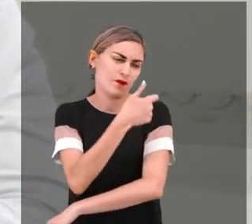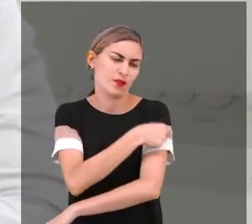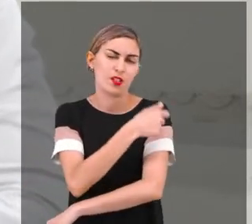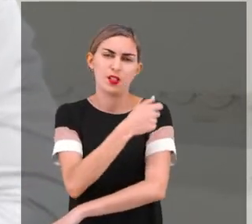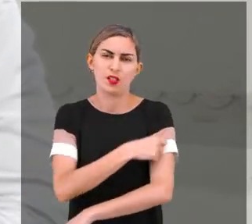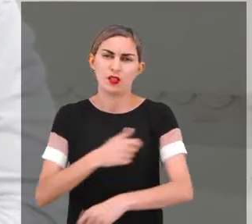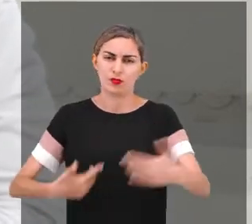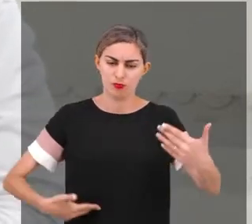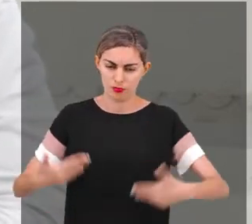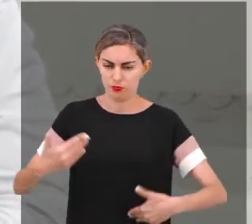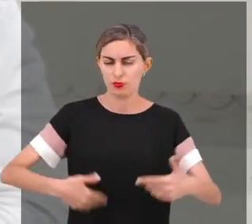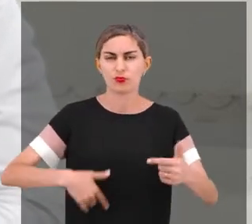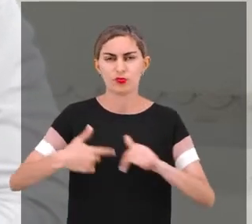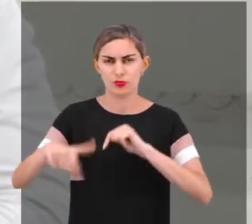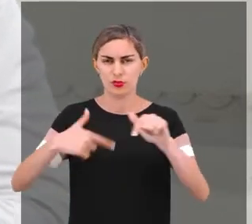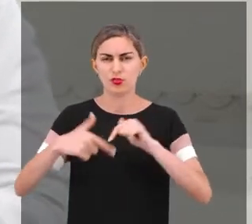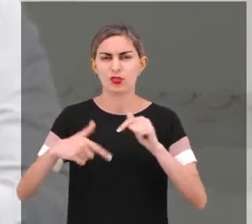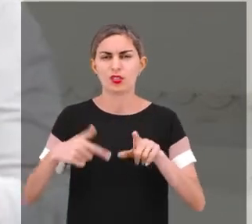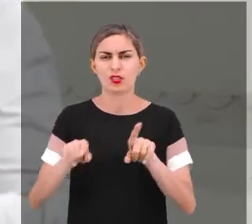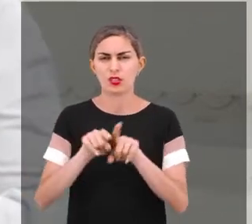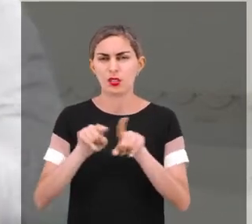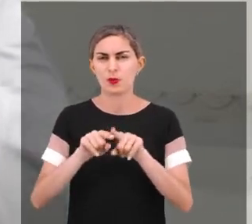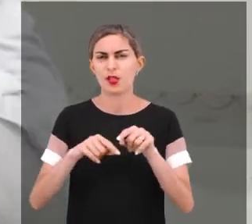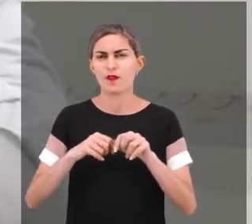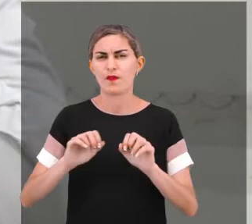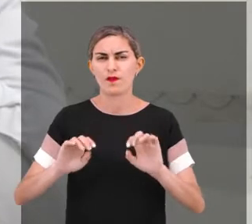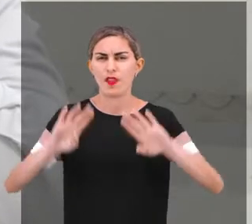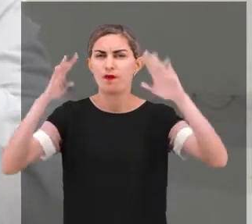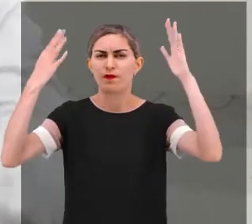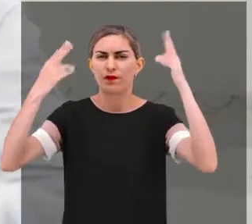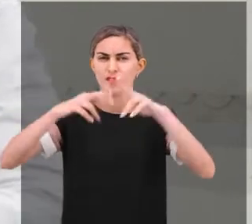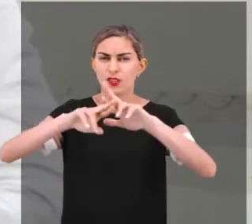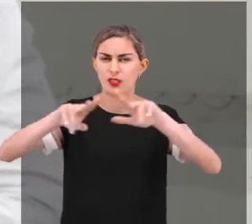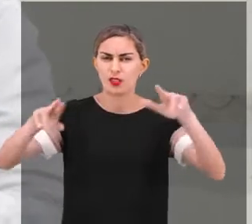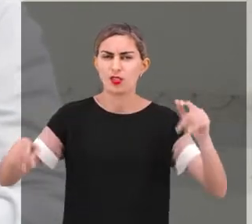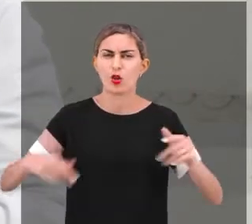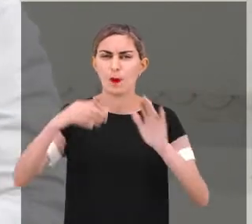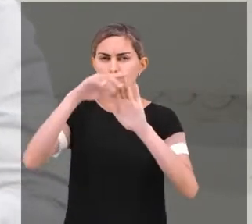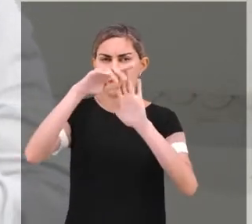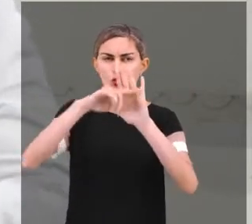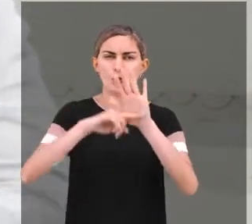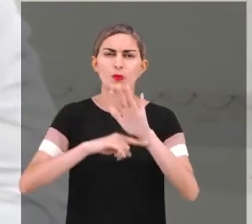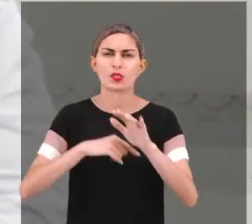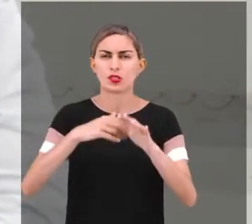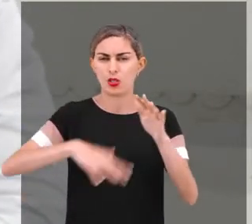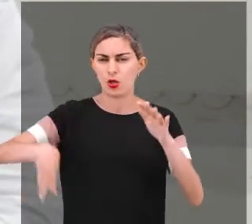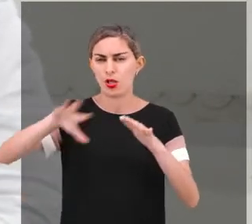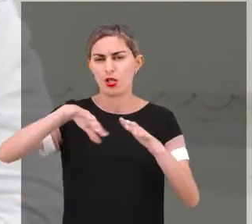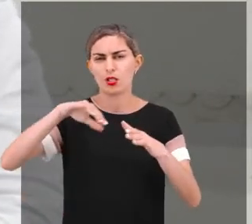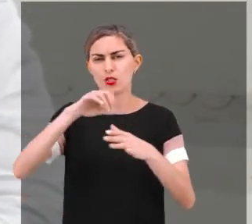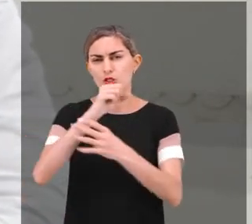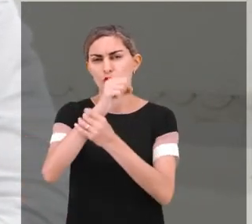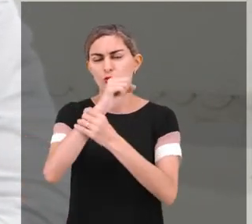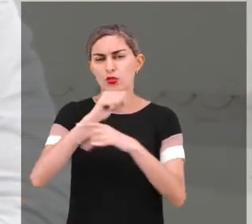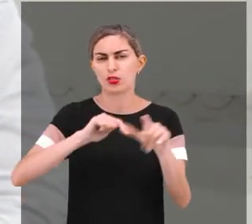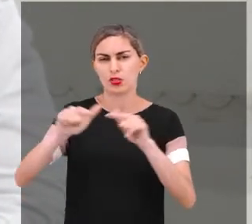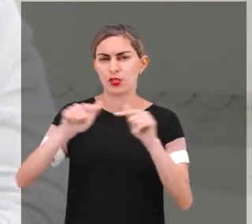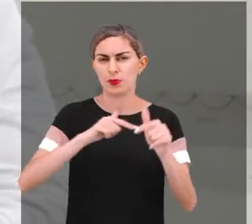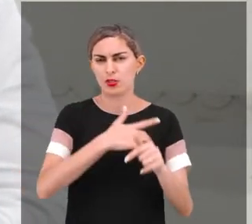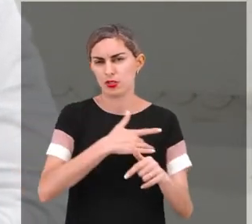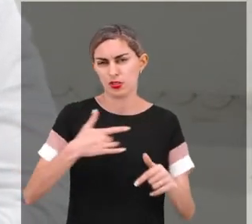vacinação para os trabalhadores, realizamos vários eventos com programação na área de segurança e saúde do